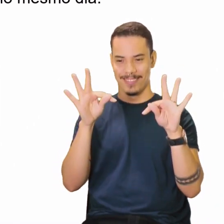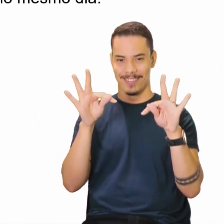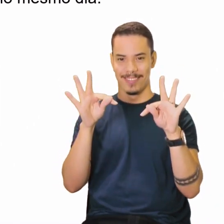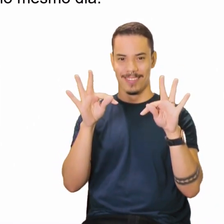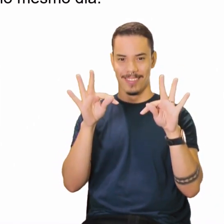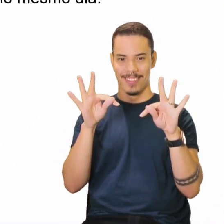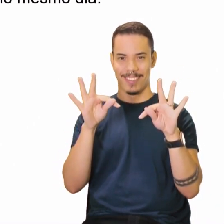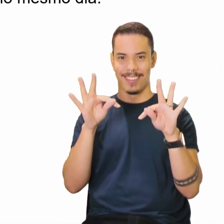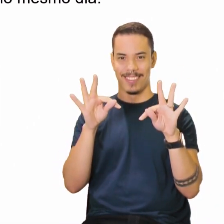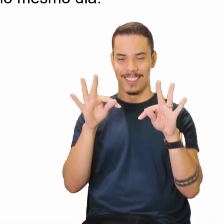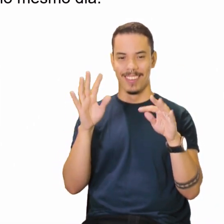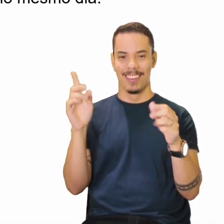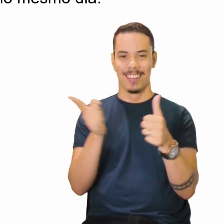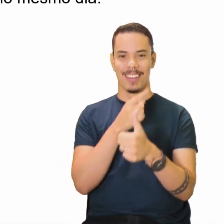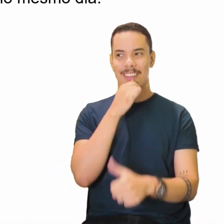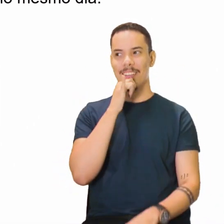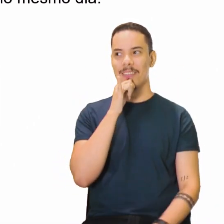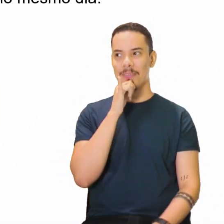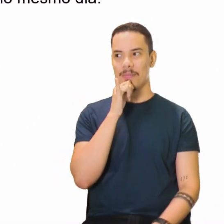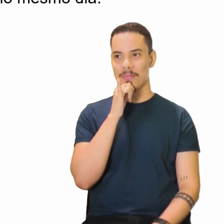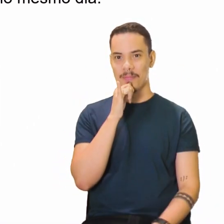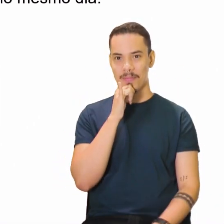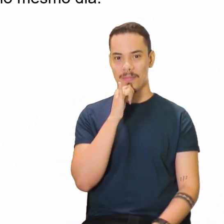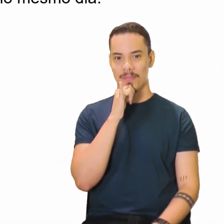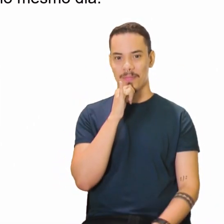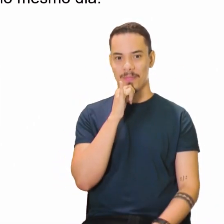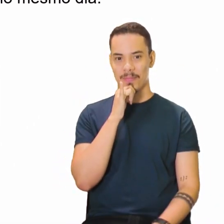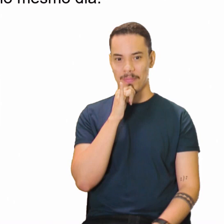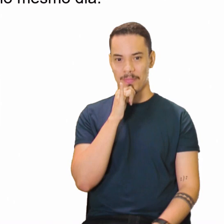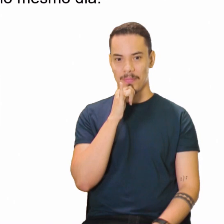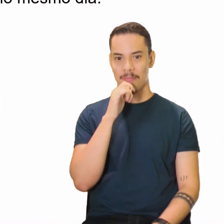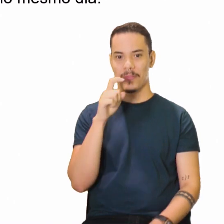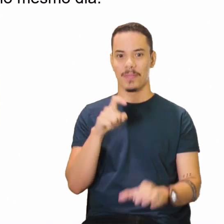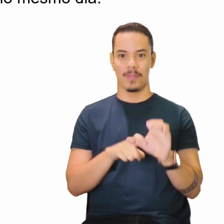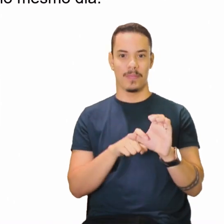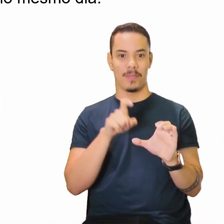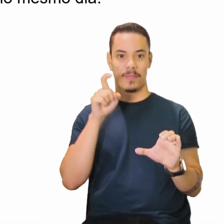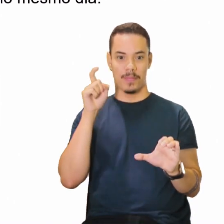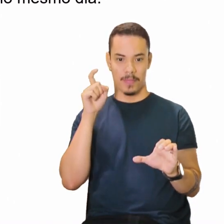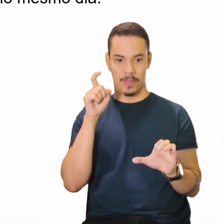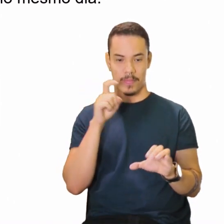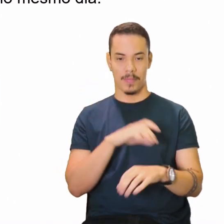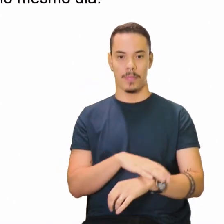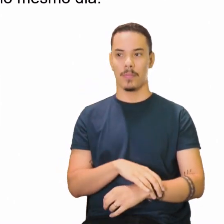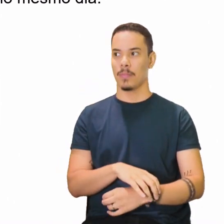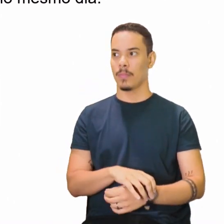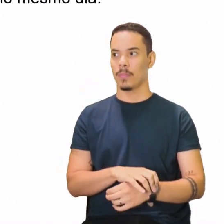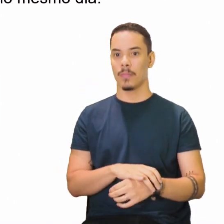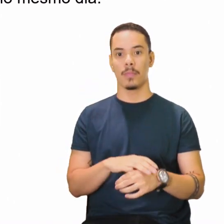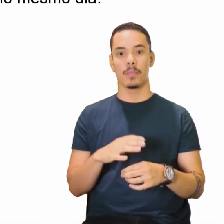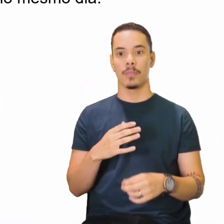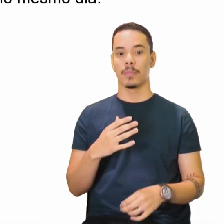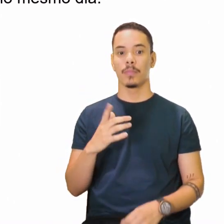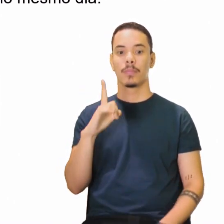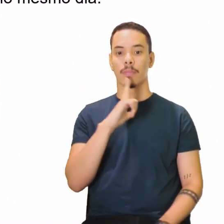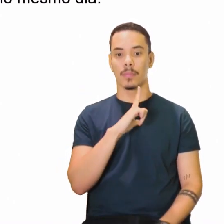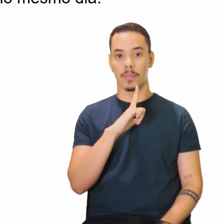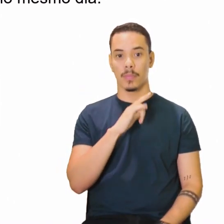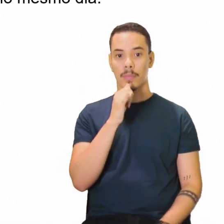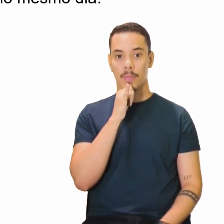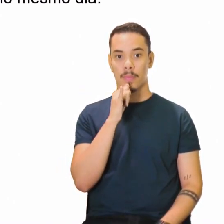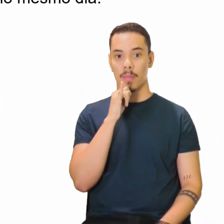aí. Ó, primeiro exemplo. Elas são independentes, né? Ó, sintaticamente, entrei